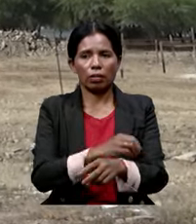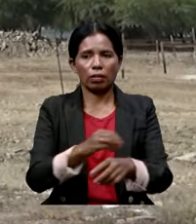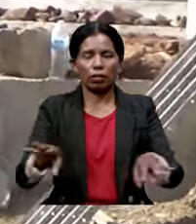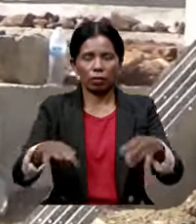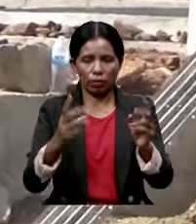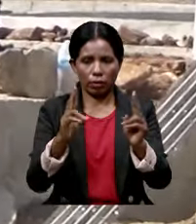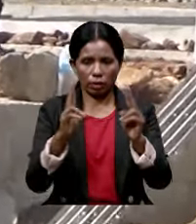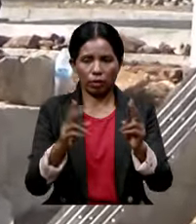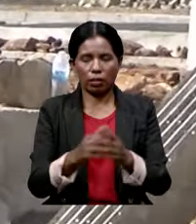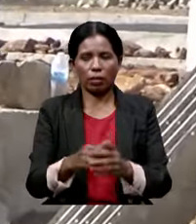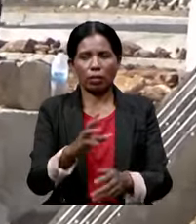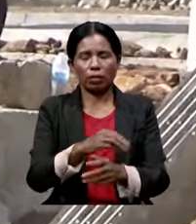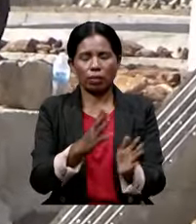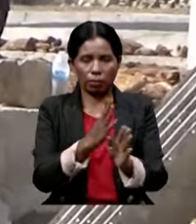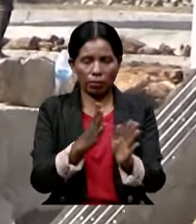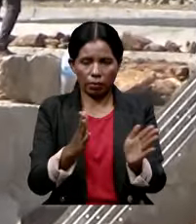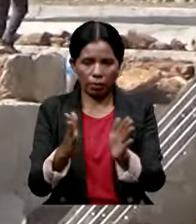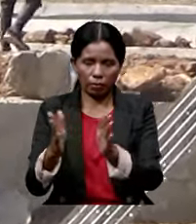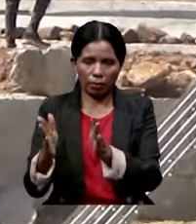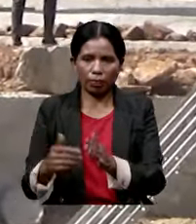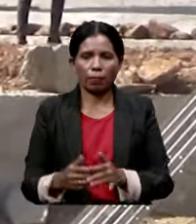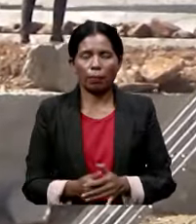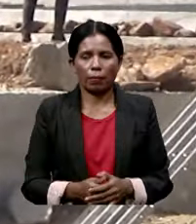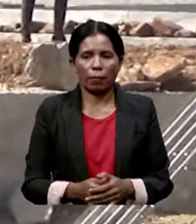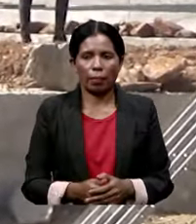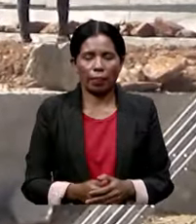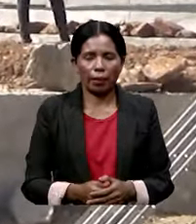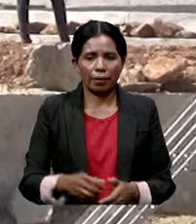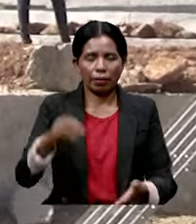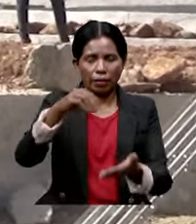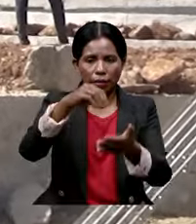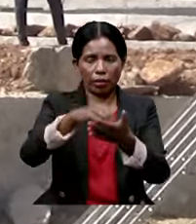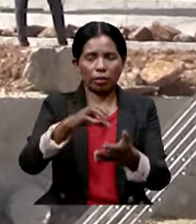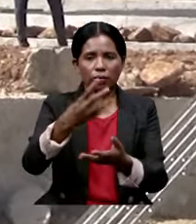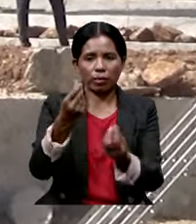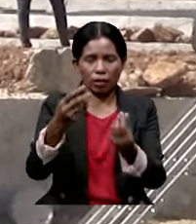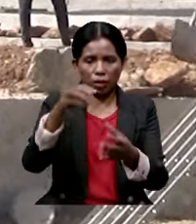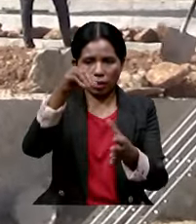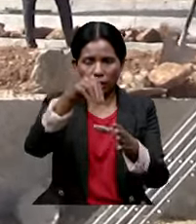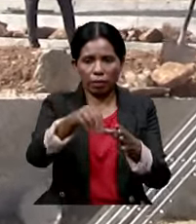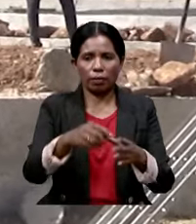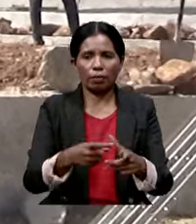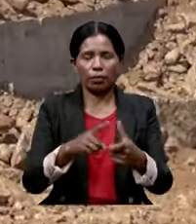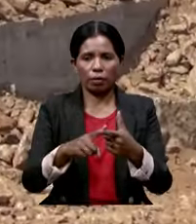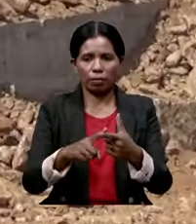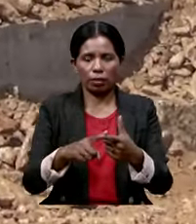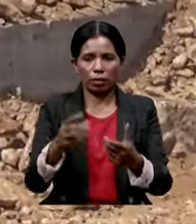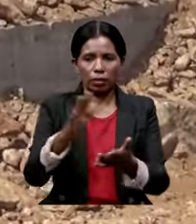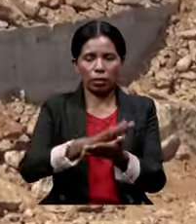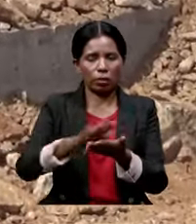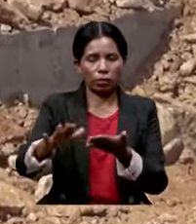na mana sela pe parte ko tukno. Atiru ya larang yang kono babe. Foundationnya depois atiru tu se